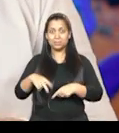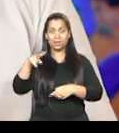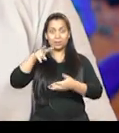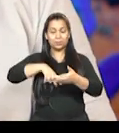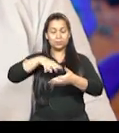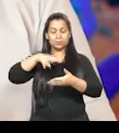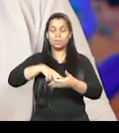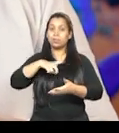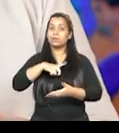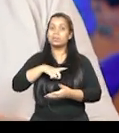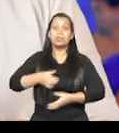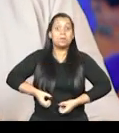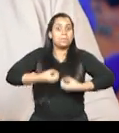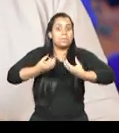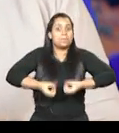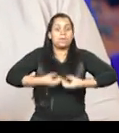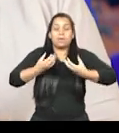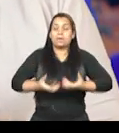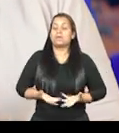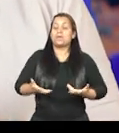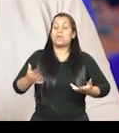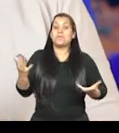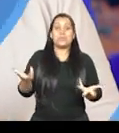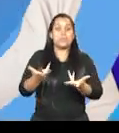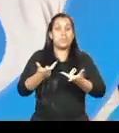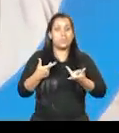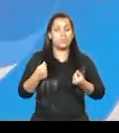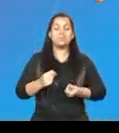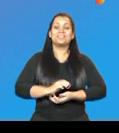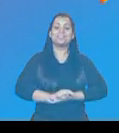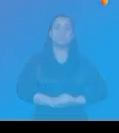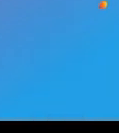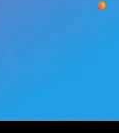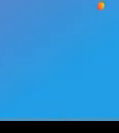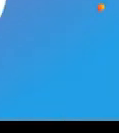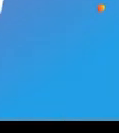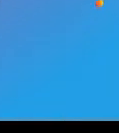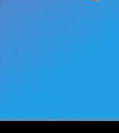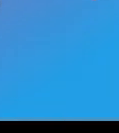poesia deliciosa para lermos juntos.